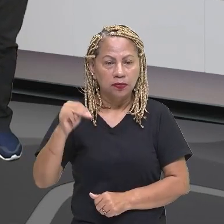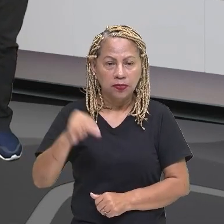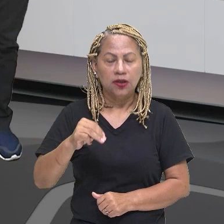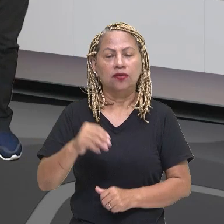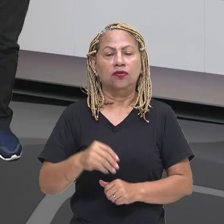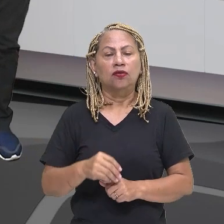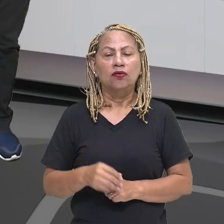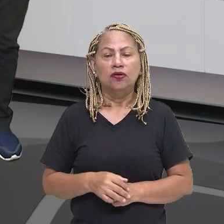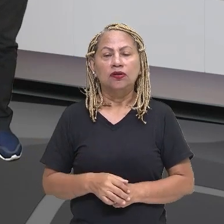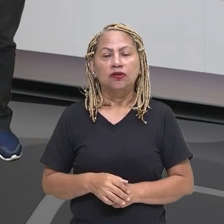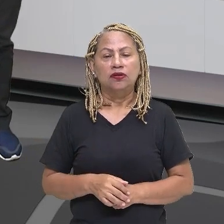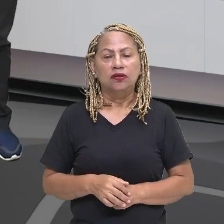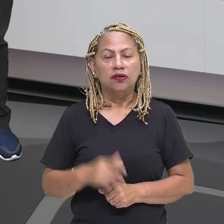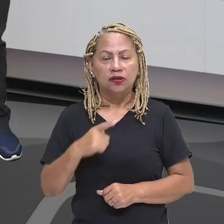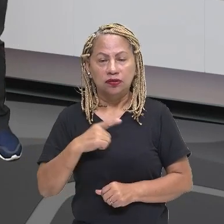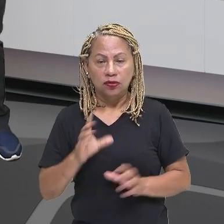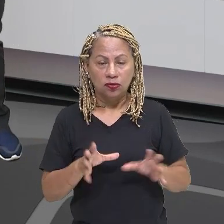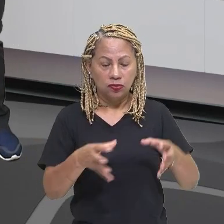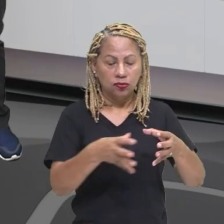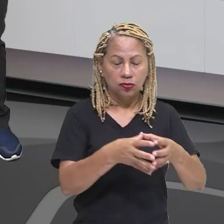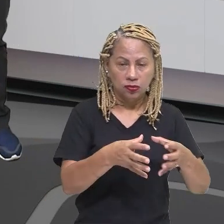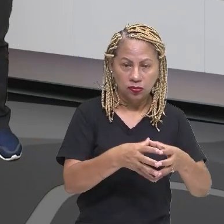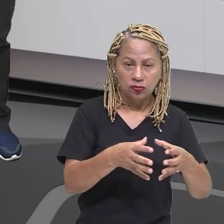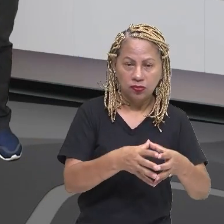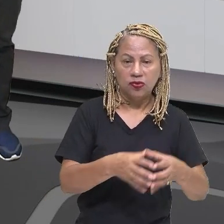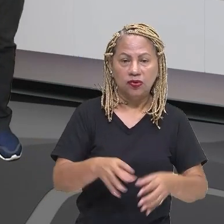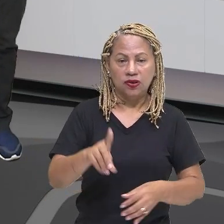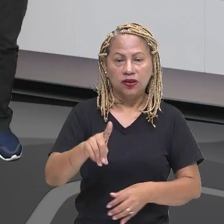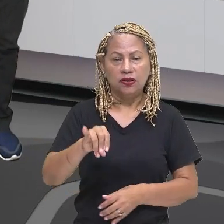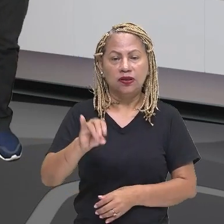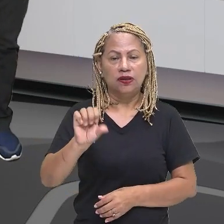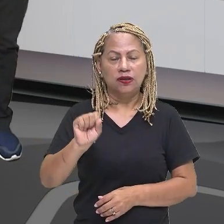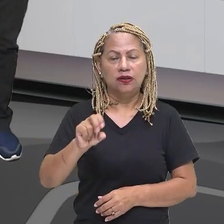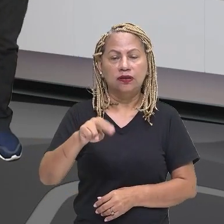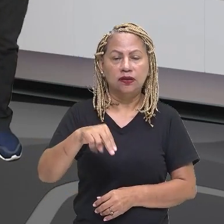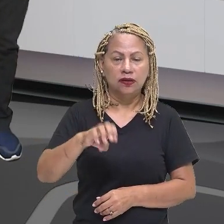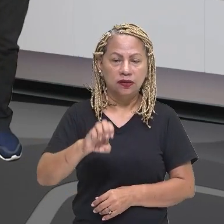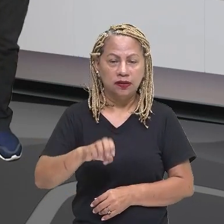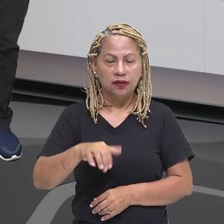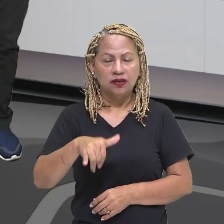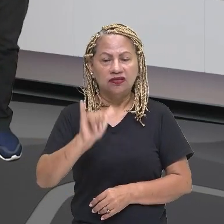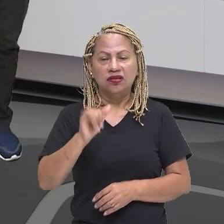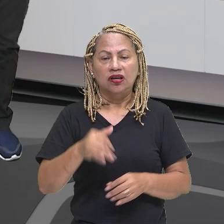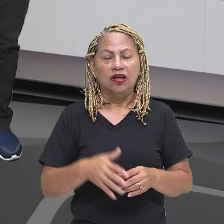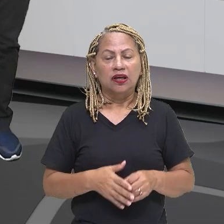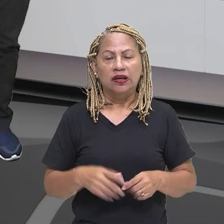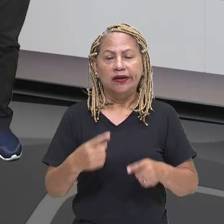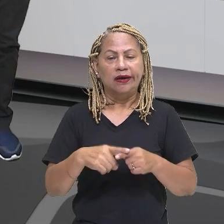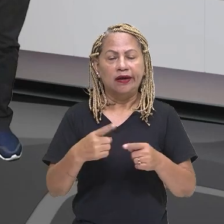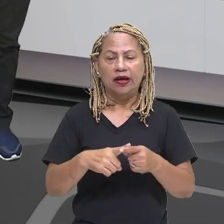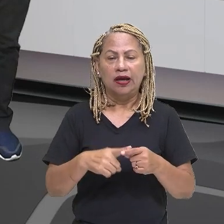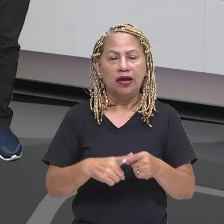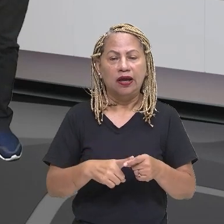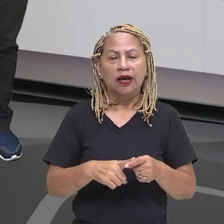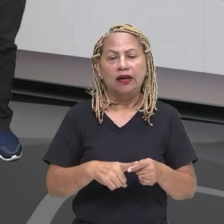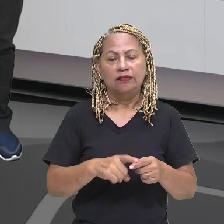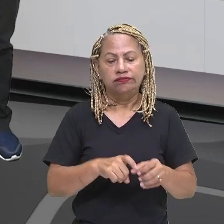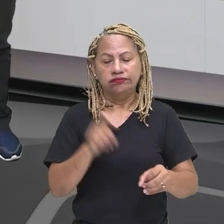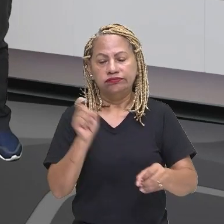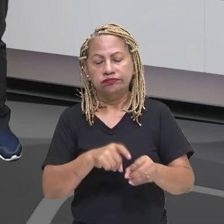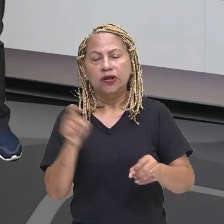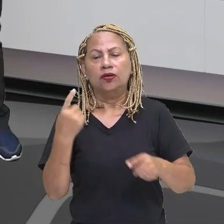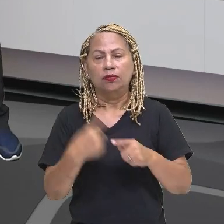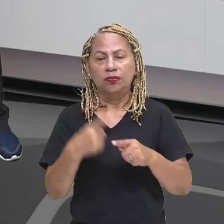também a mantenedora, né, resolveu descontinuar o jogo quando percebeu que pedófilos